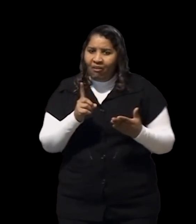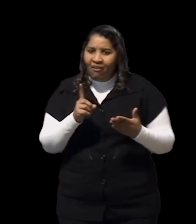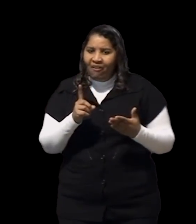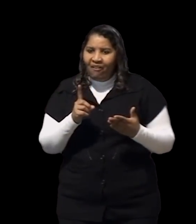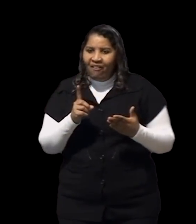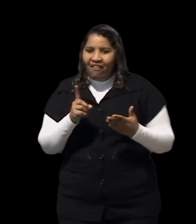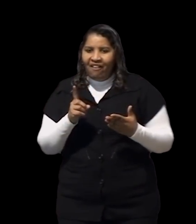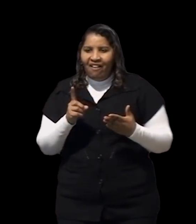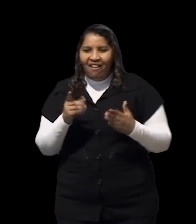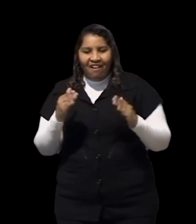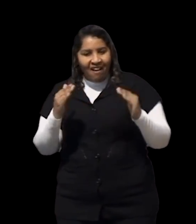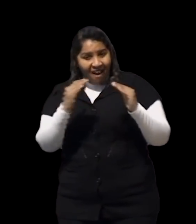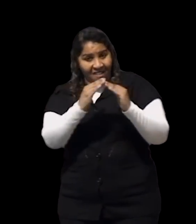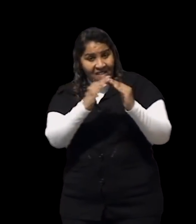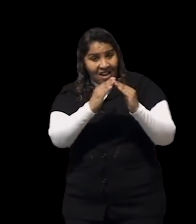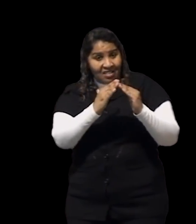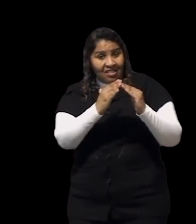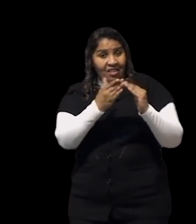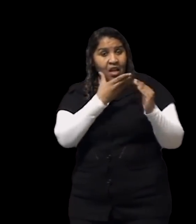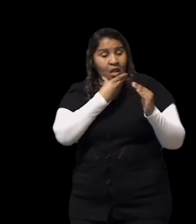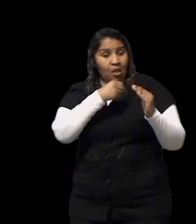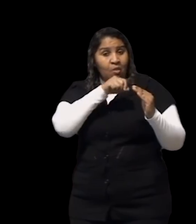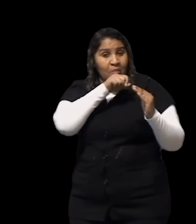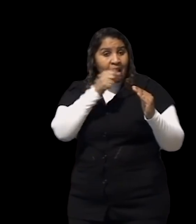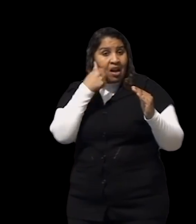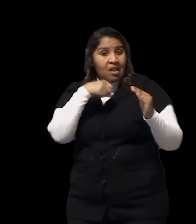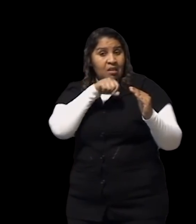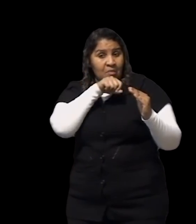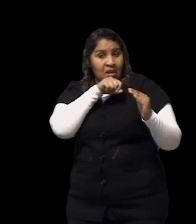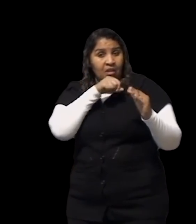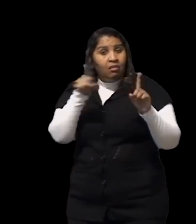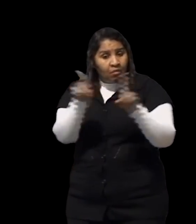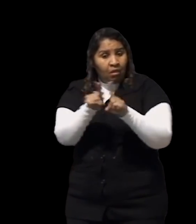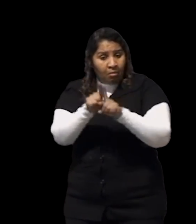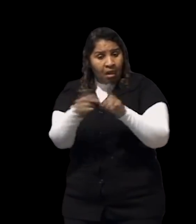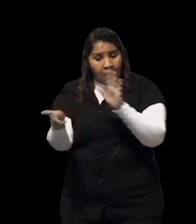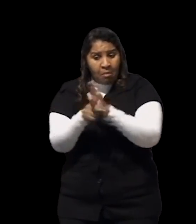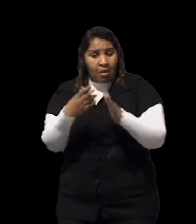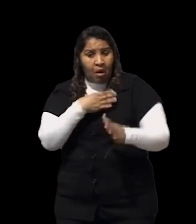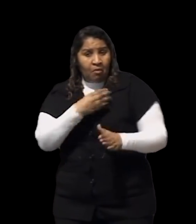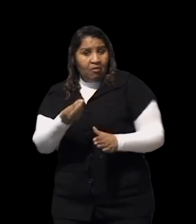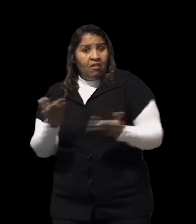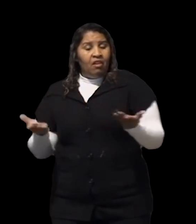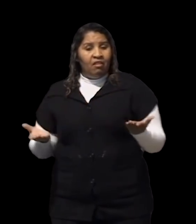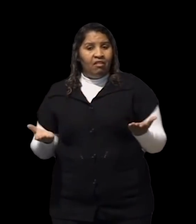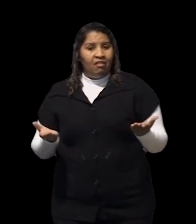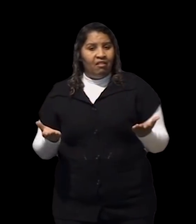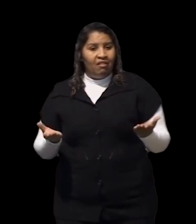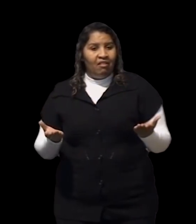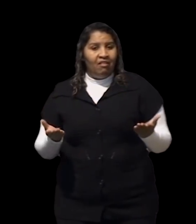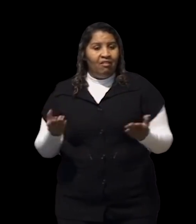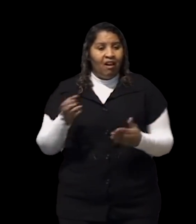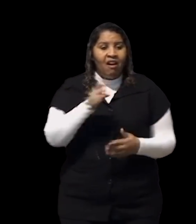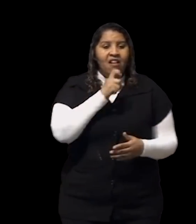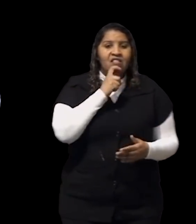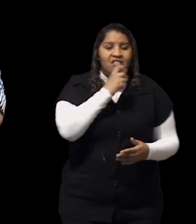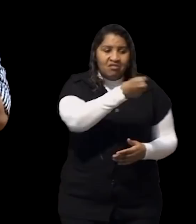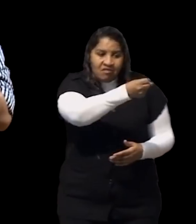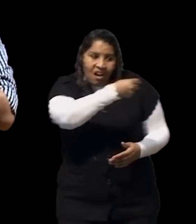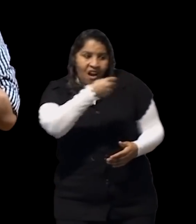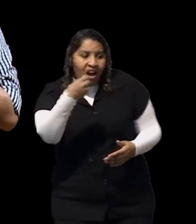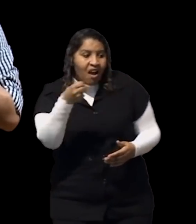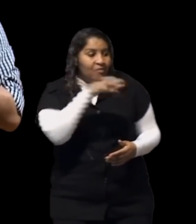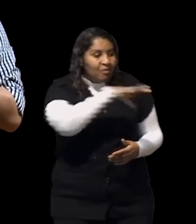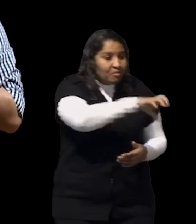medo de entrar em casa e ele não tem medo de abrir a geladeira e pegar o que ele quiser porque porque ele tá dentro do ambiente